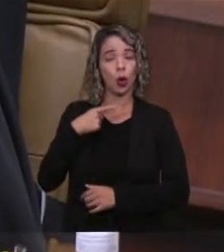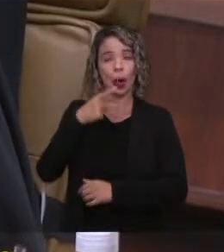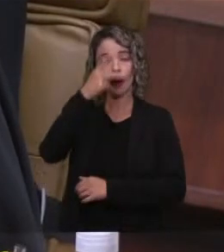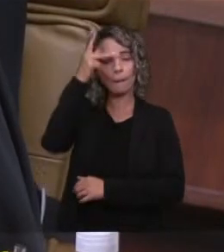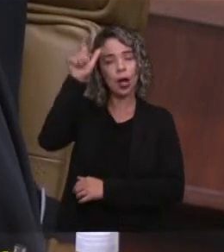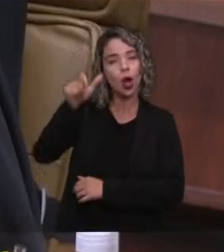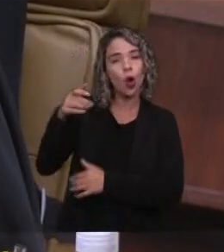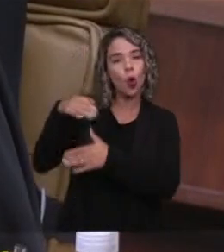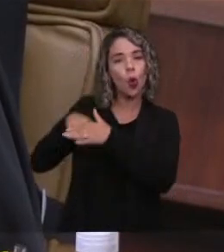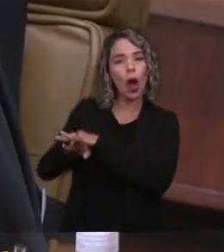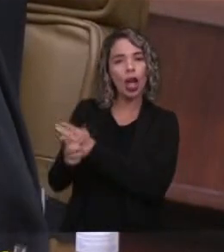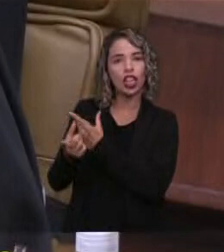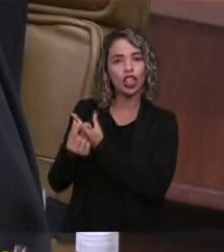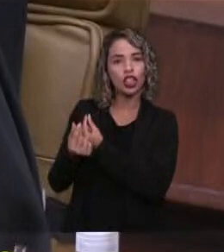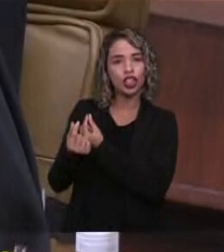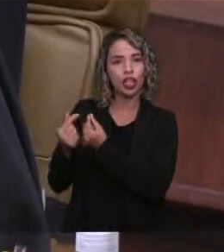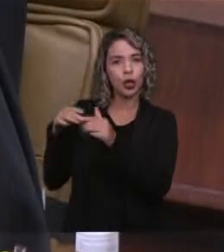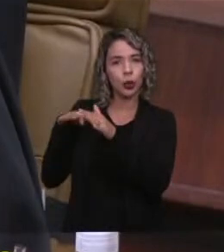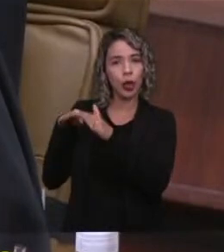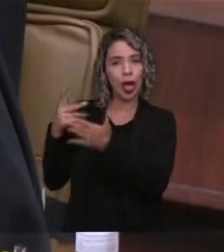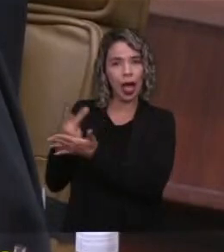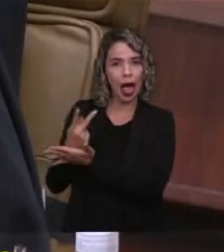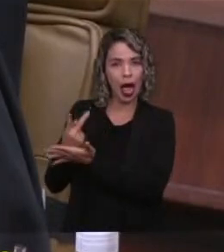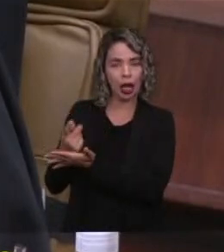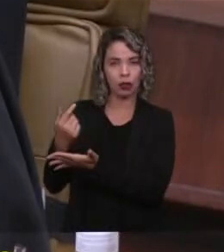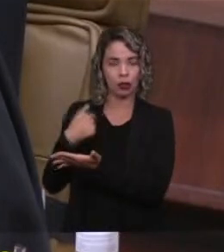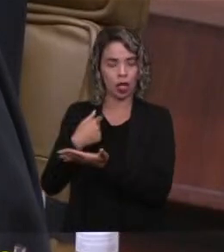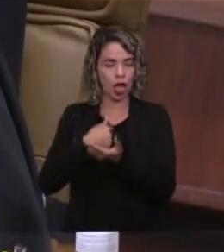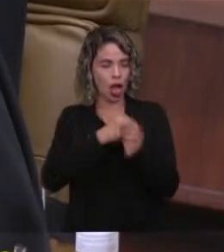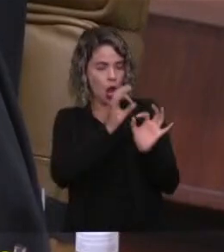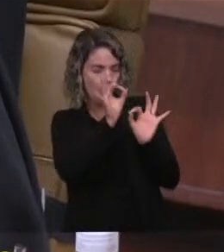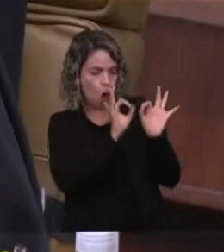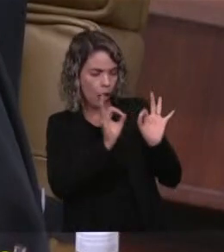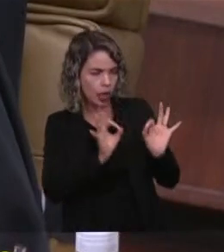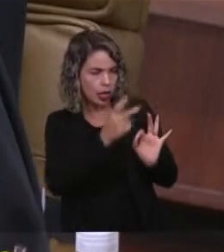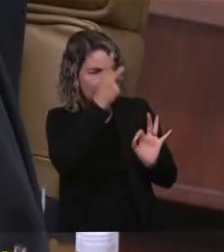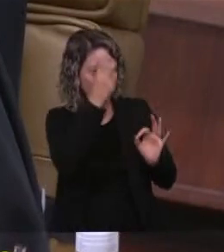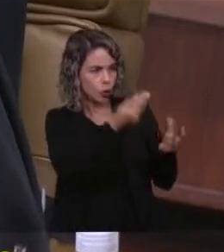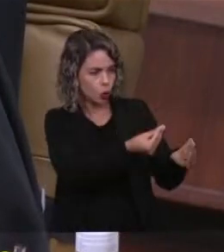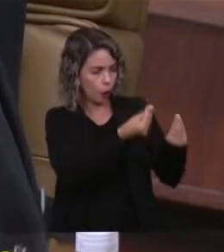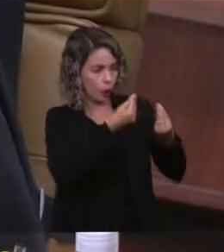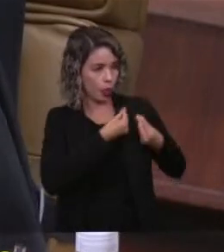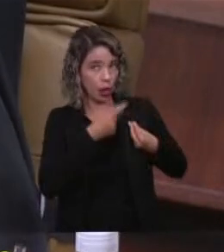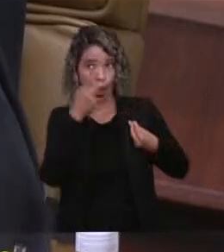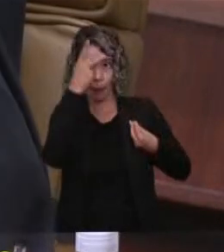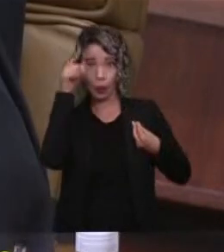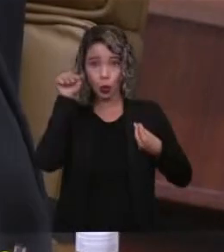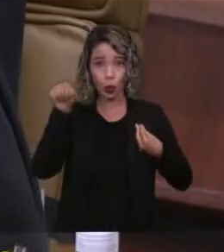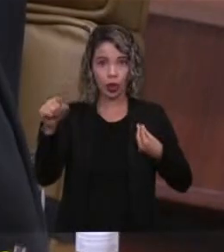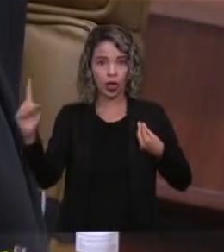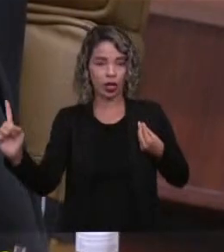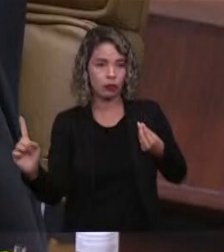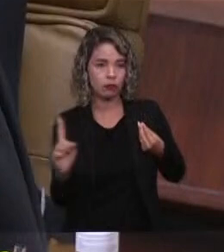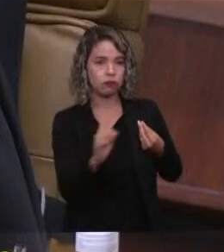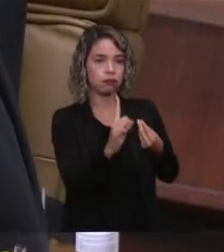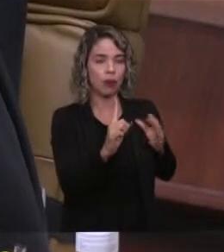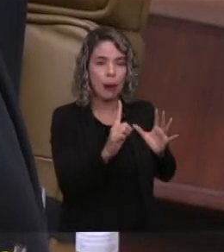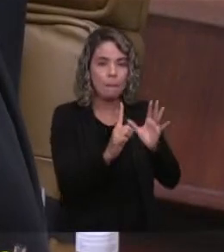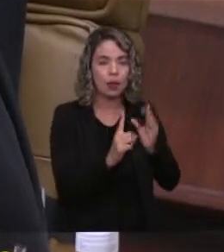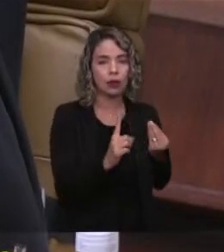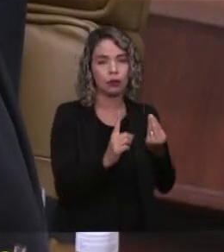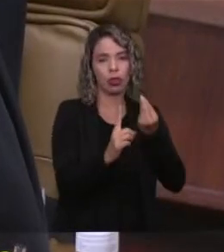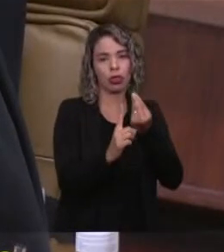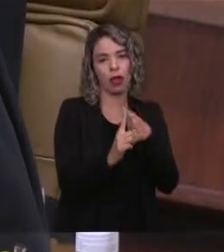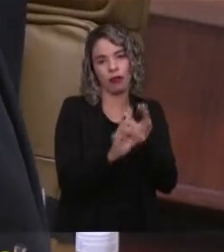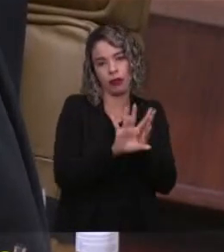de dinheiro ilícito. Eu fazia as operações, o dinheiro chegava para mim, alguém da estrutura dele passava lá e recolhia o recurso. E,